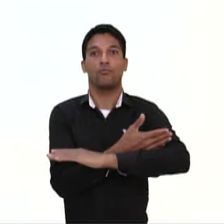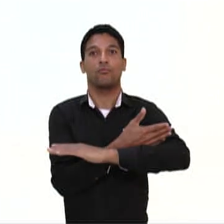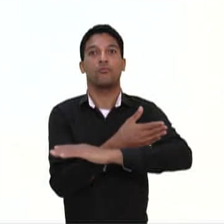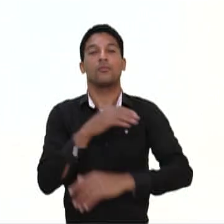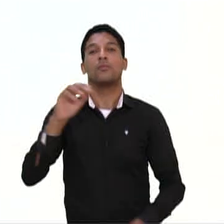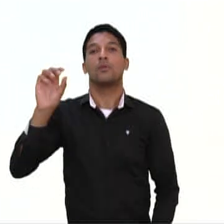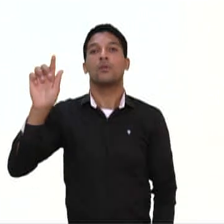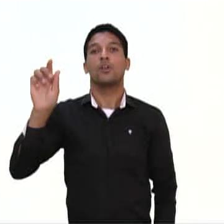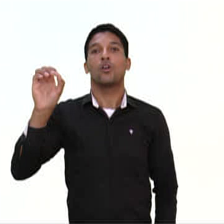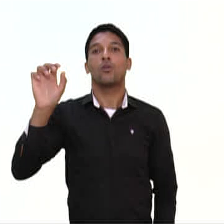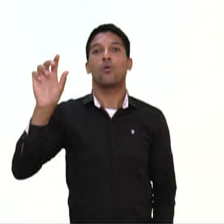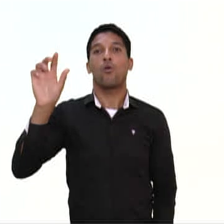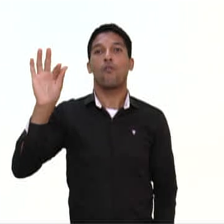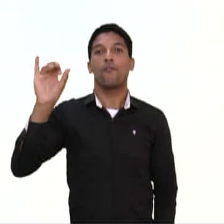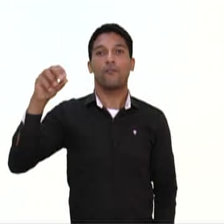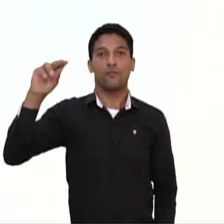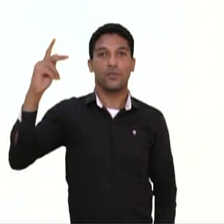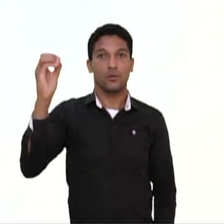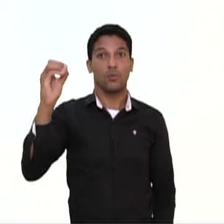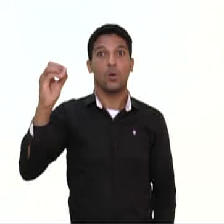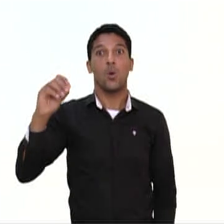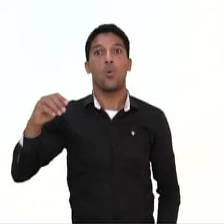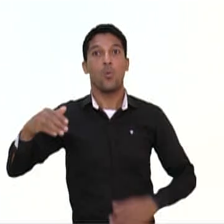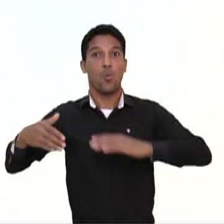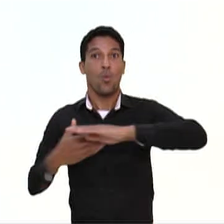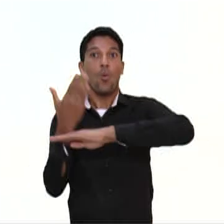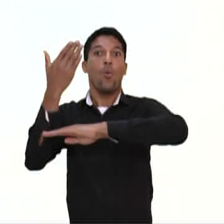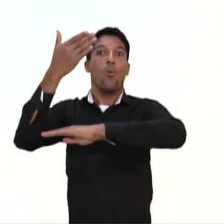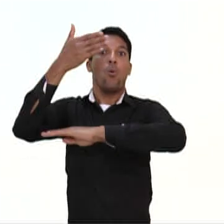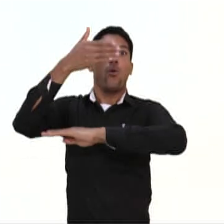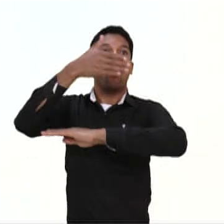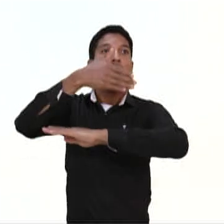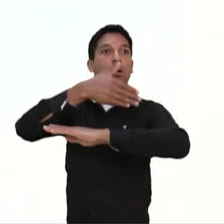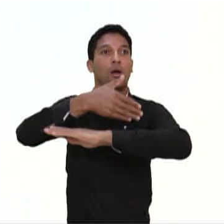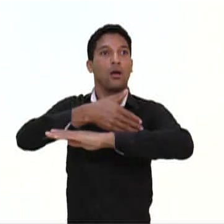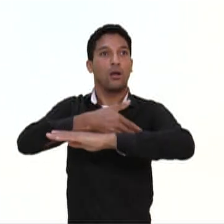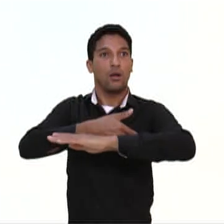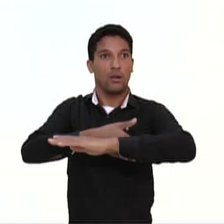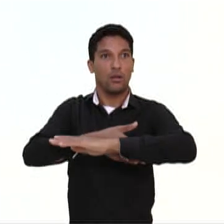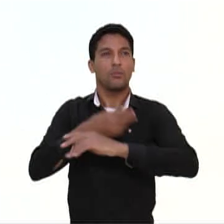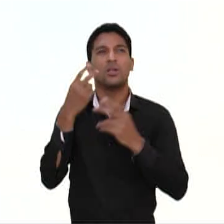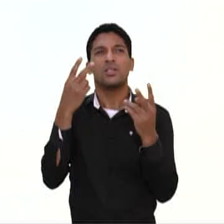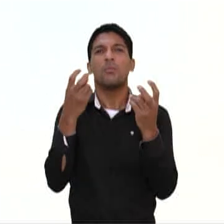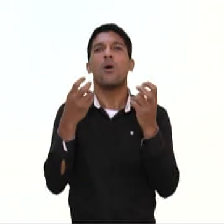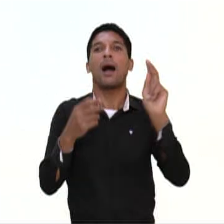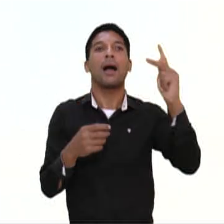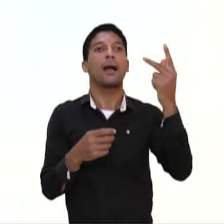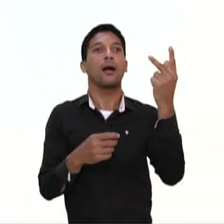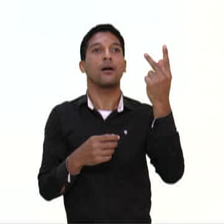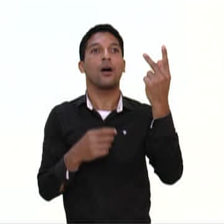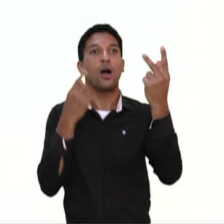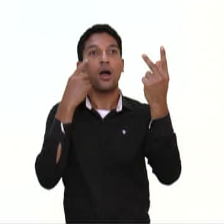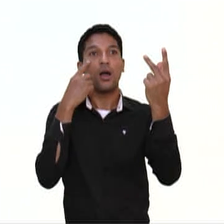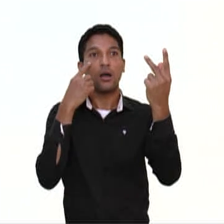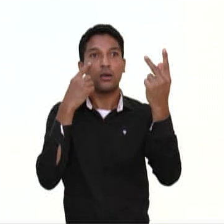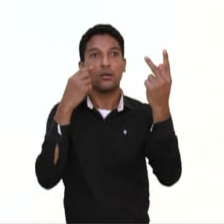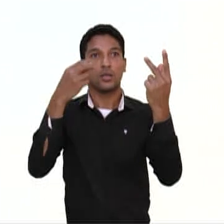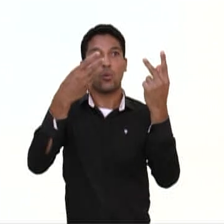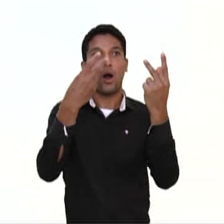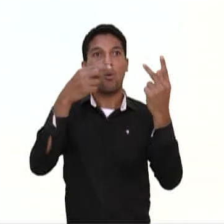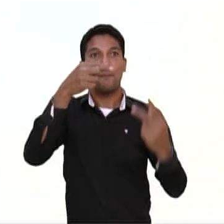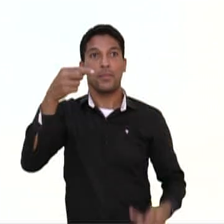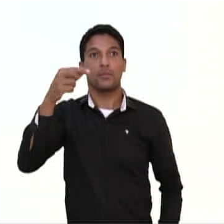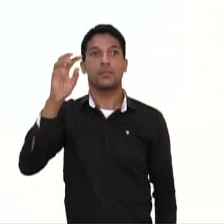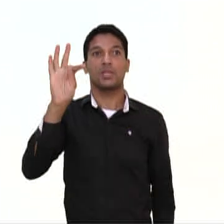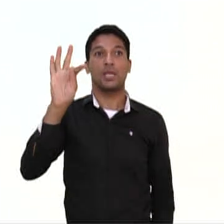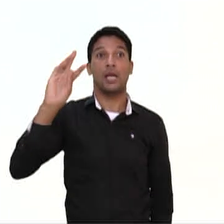Então, apresento para você a equação. H é igual a menos t ao quadrado mais 3t, representada no gráfico abaixo. Então, o gráfico